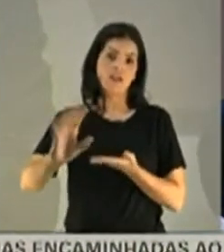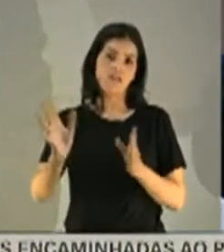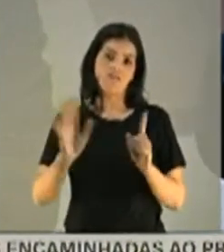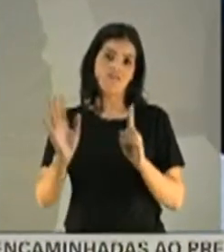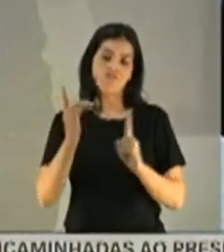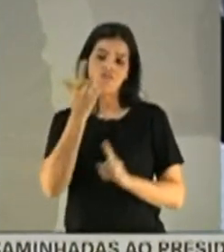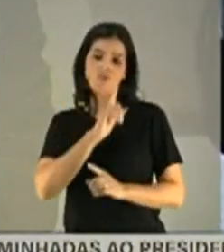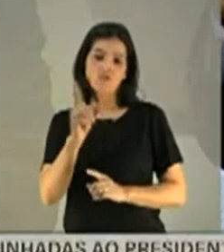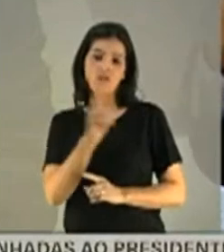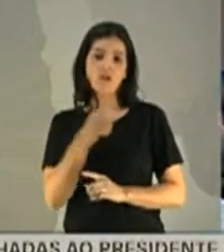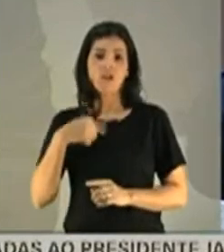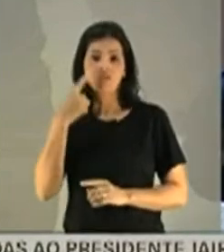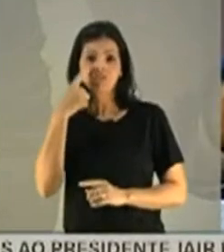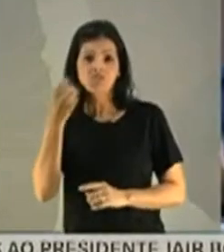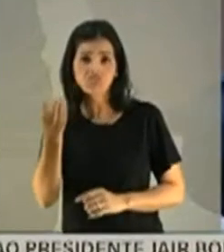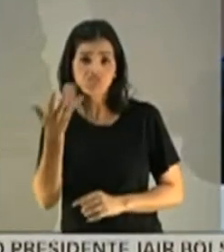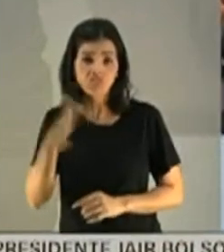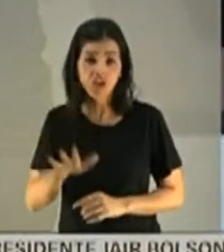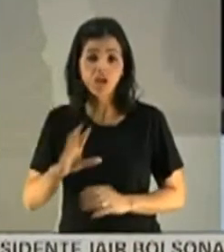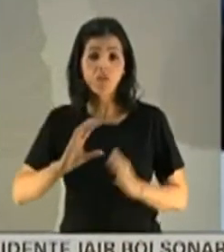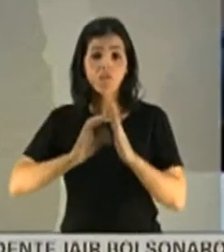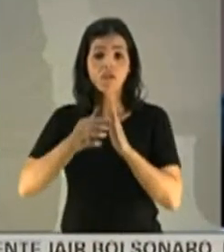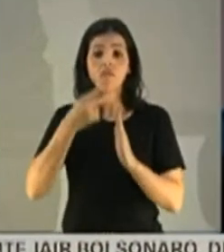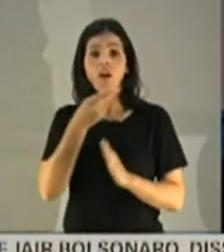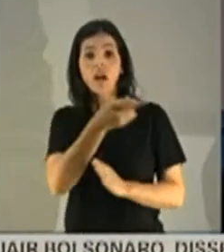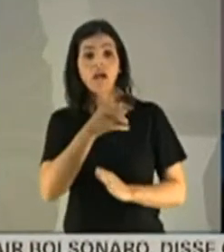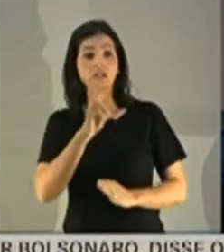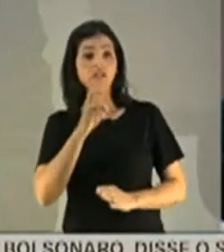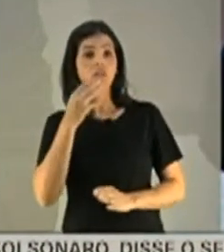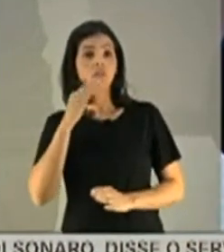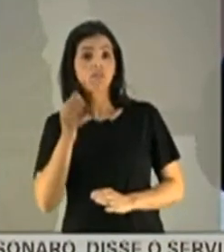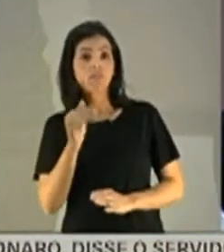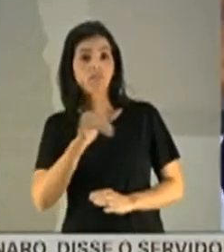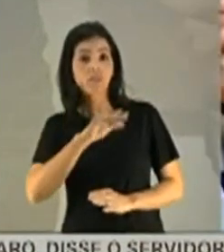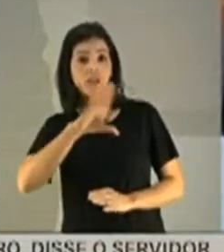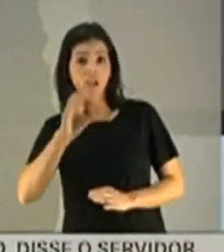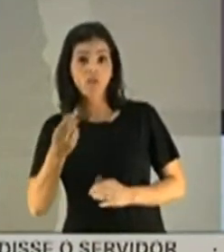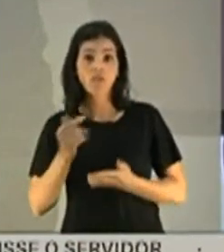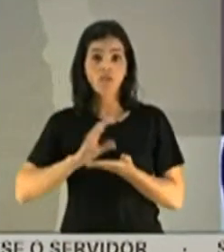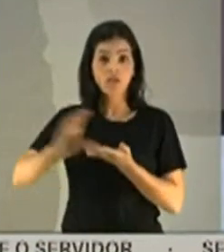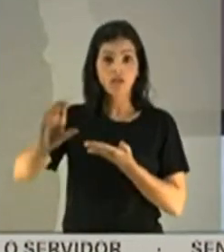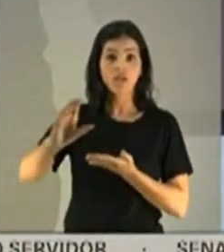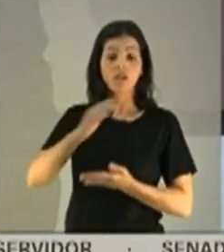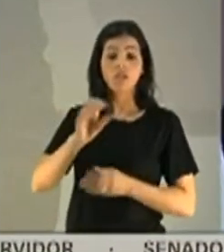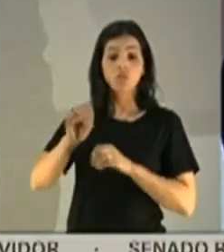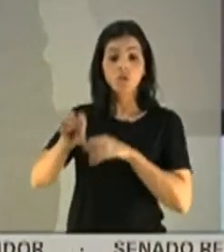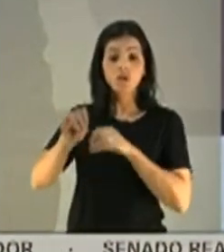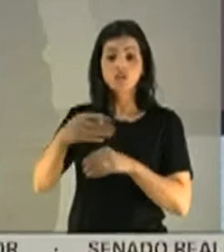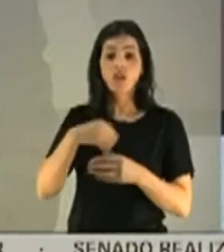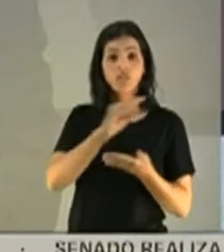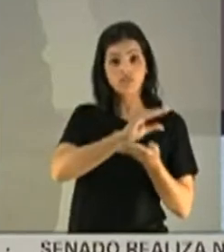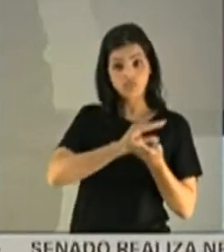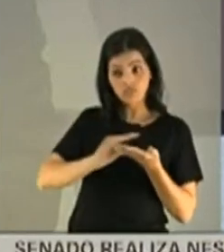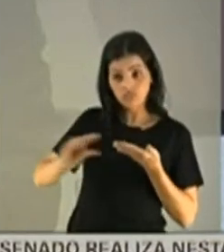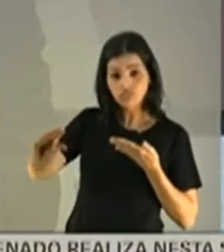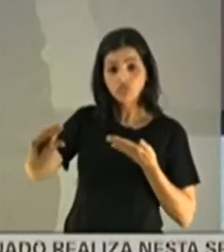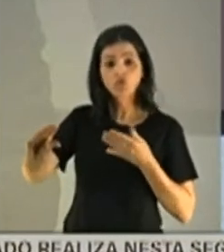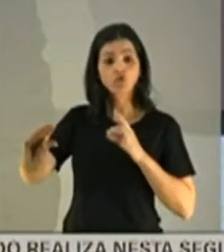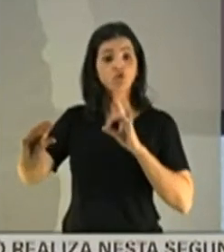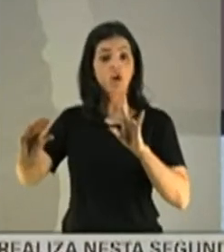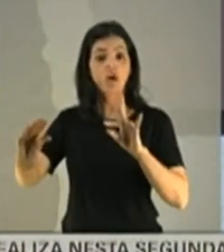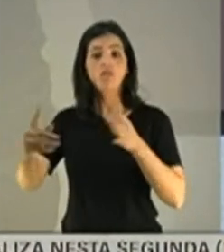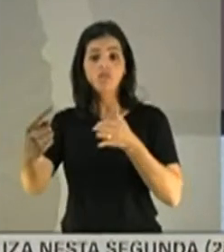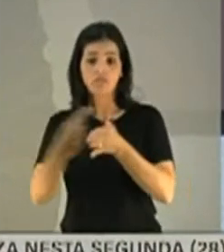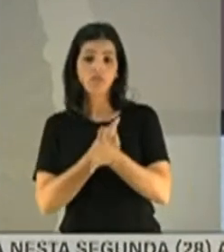isso eu nem tenho tanto interesse. É quando o partido chega para mim, você tem 5 milhões lá para você poder investir na educação, eu só transfiro. Mas então, foi bem